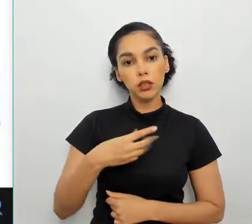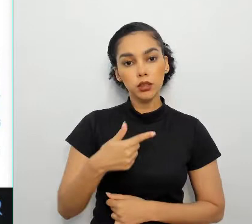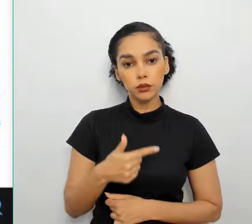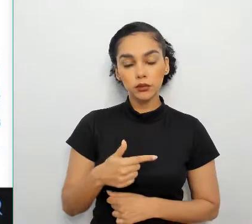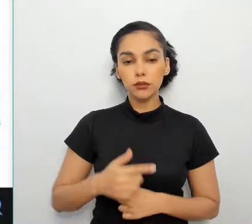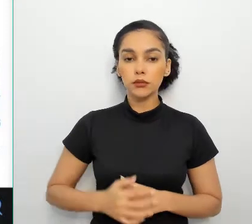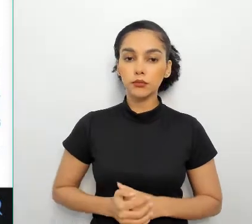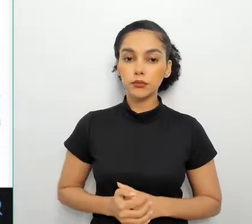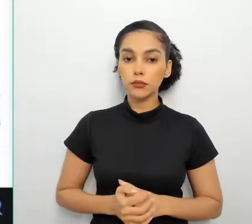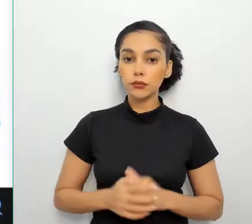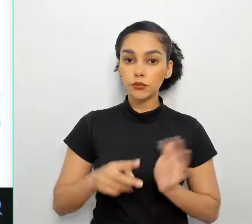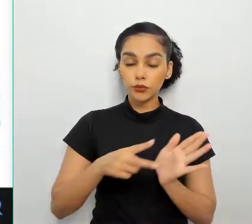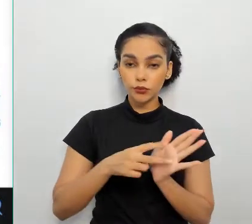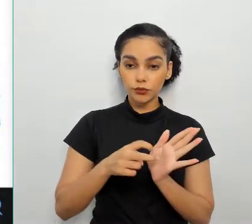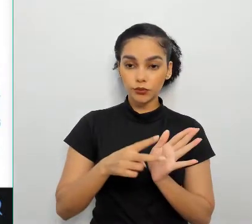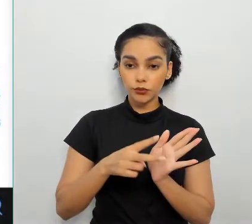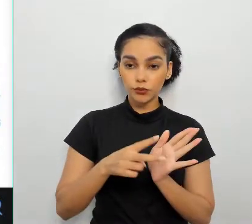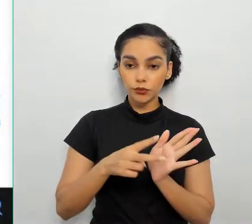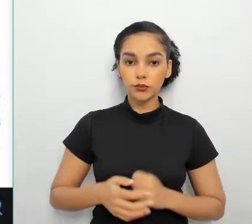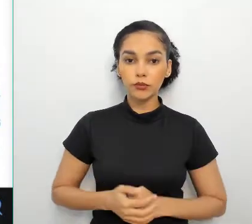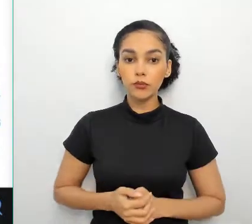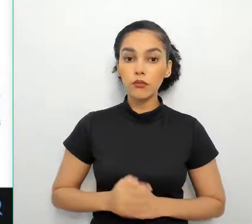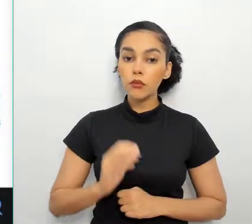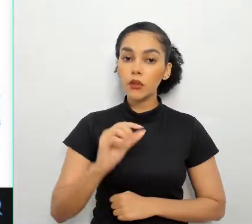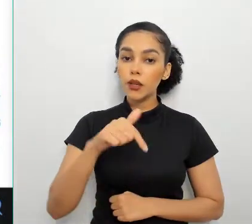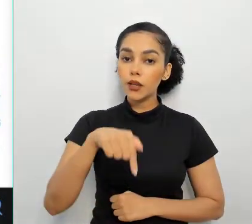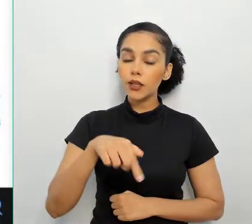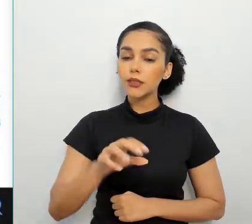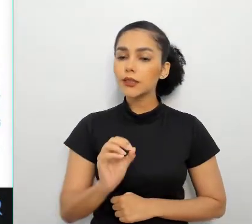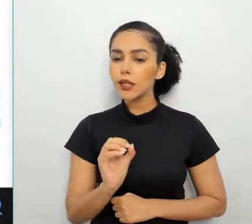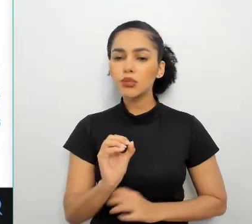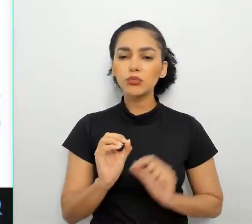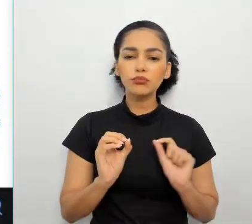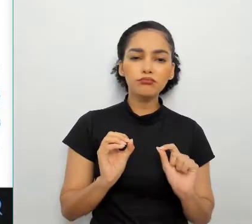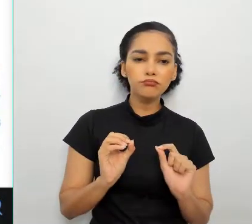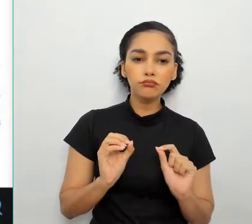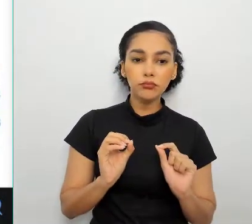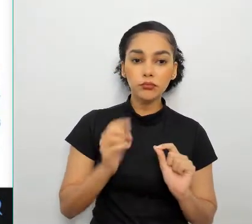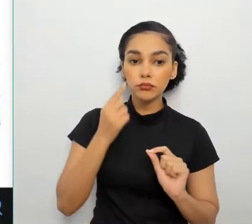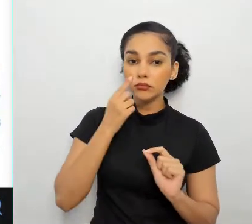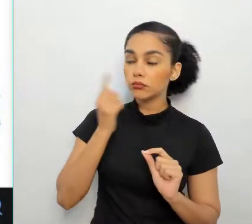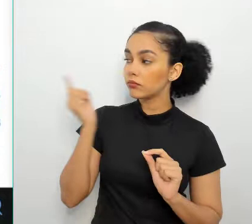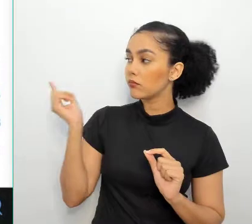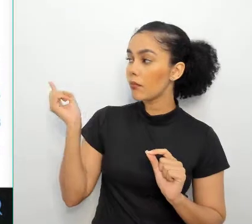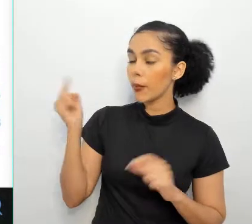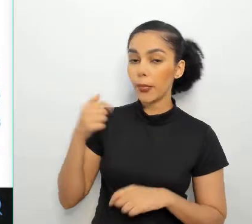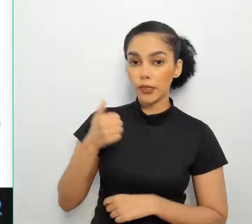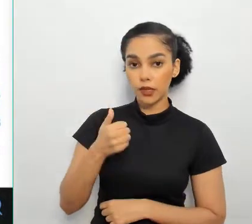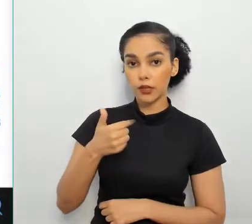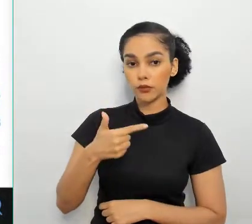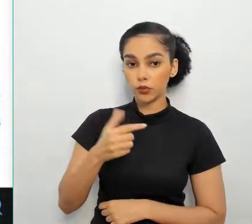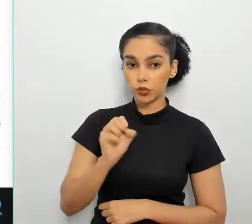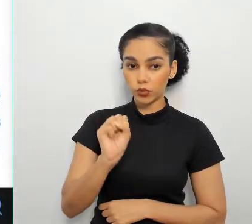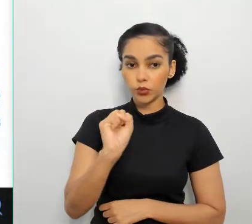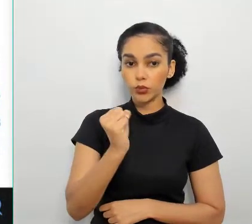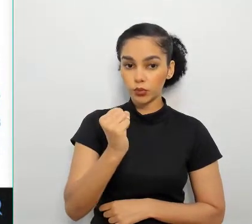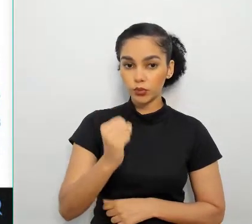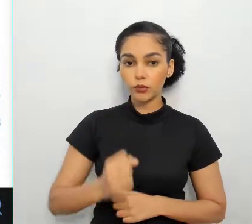32 igual Q0, nesse primeiro fóssil, Q0 é 128.